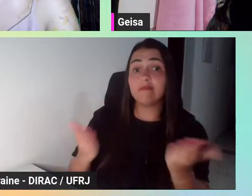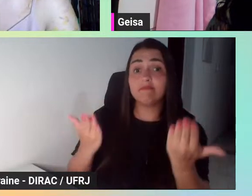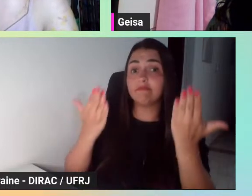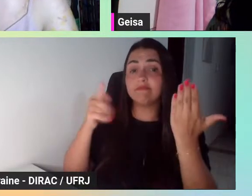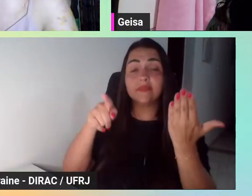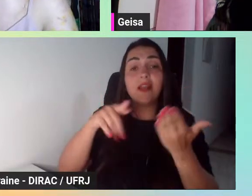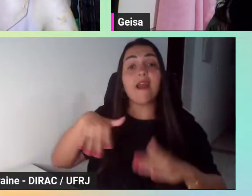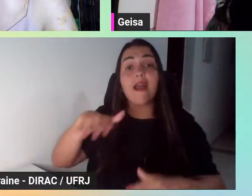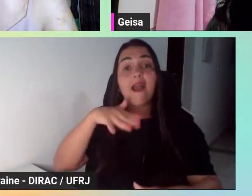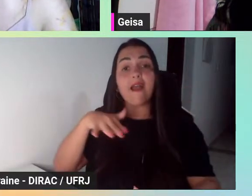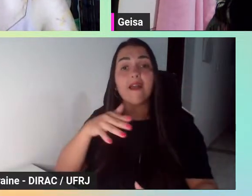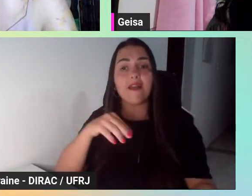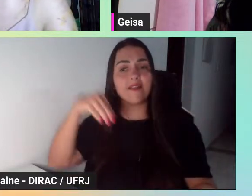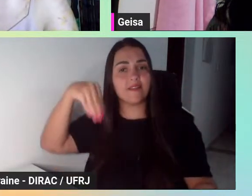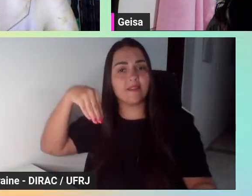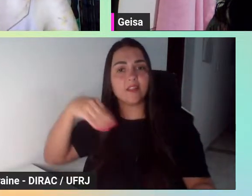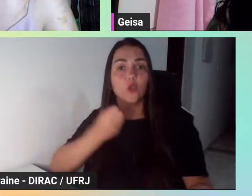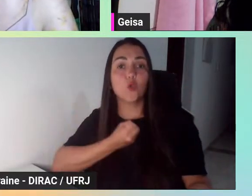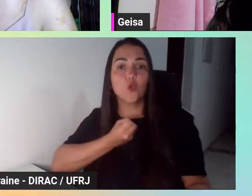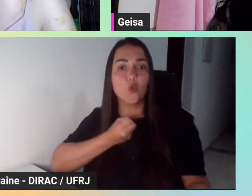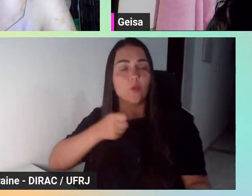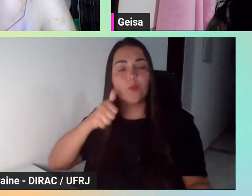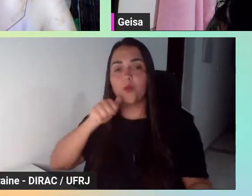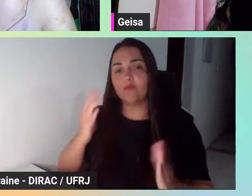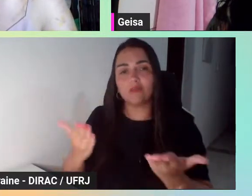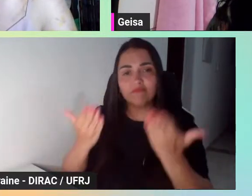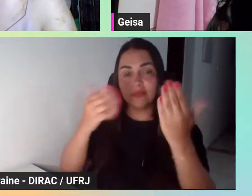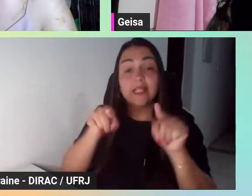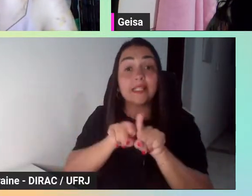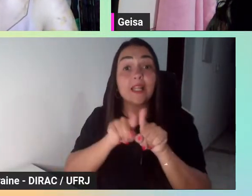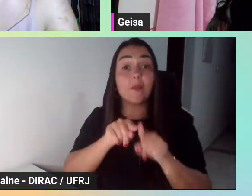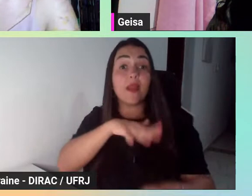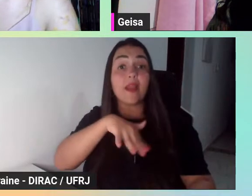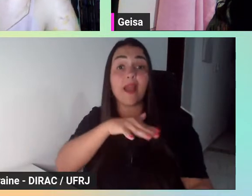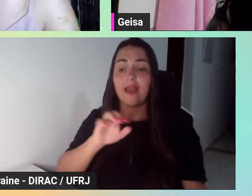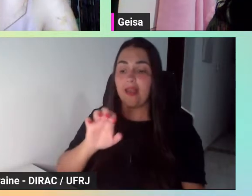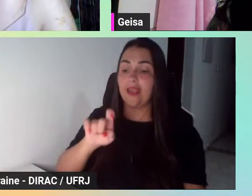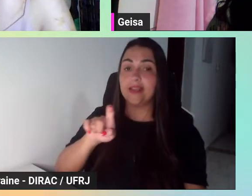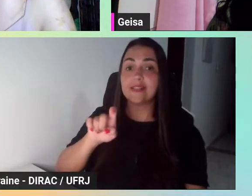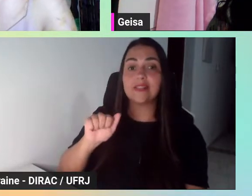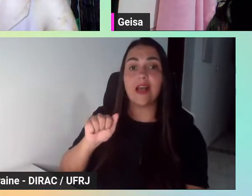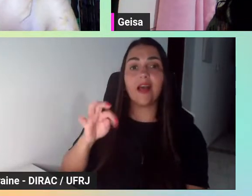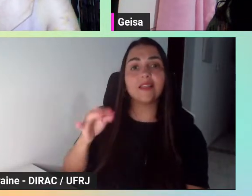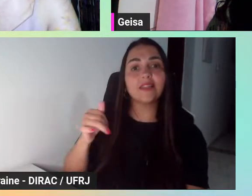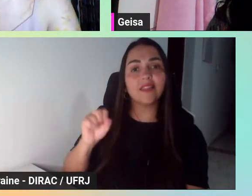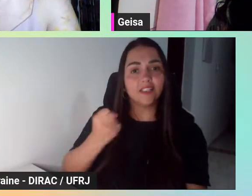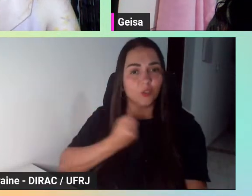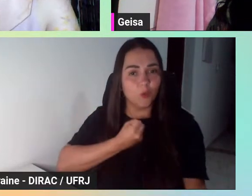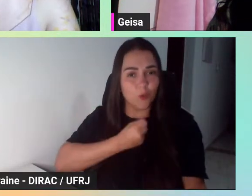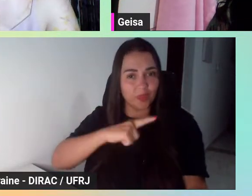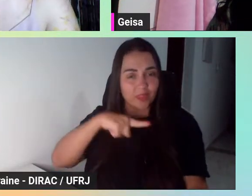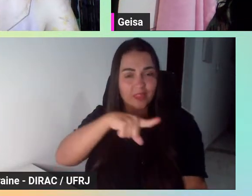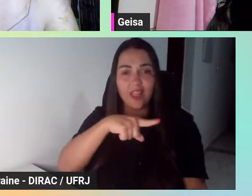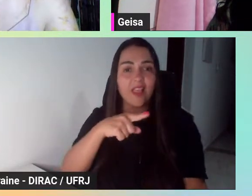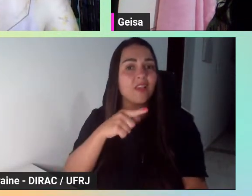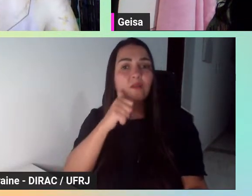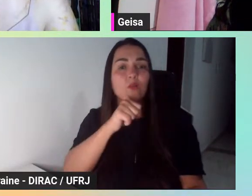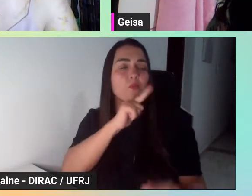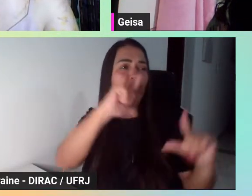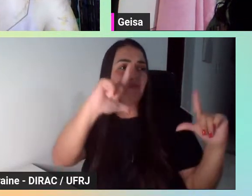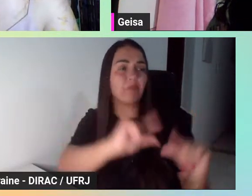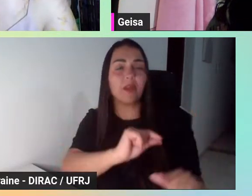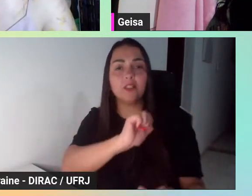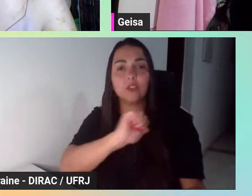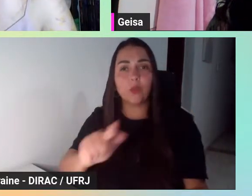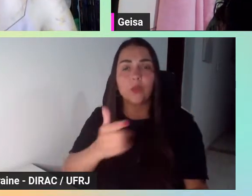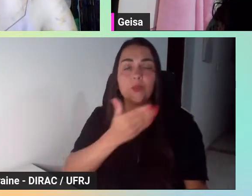exatas, nas altas habilidades também, as mulheres não são identificadas, tão identificadas quanto os meninos, enfim.